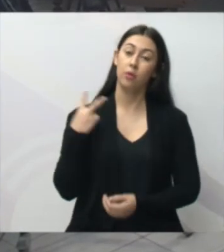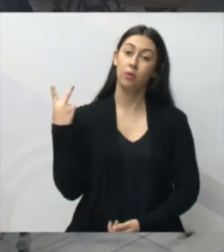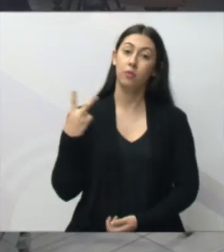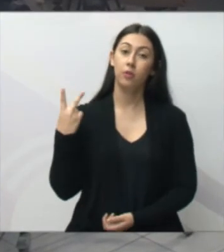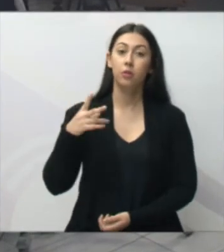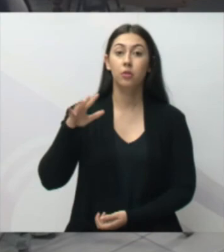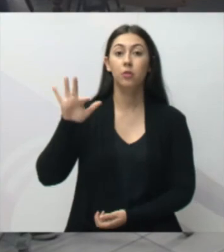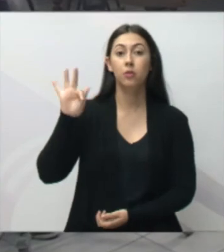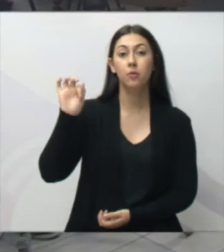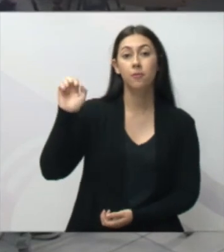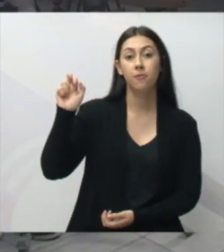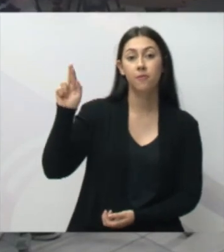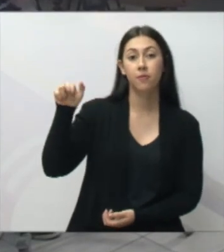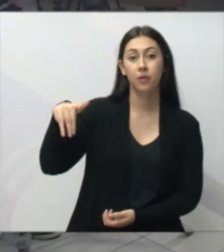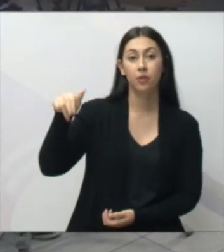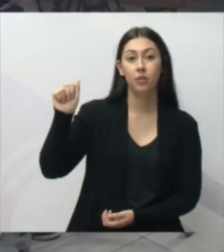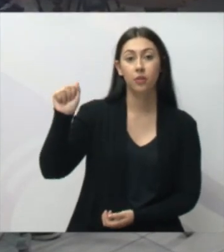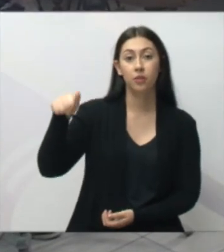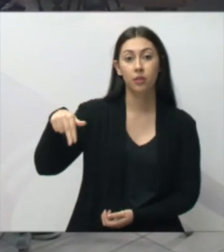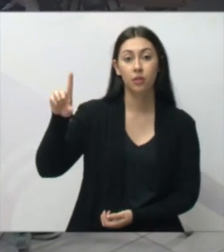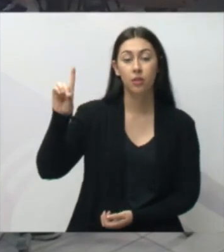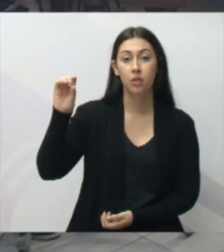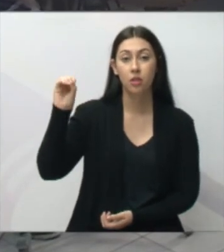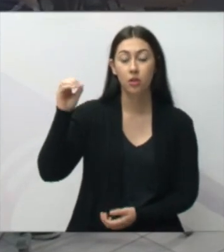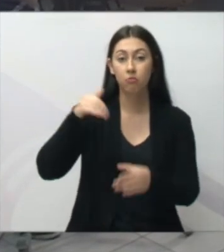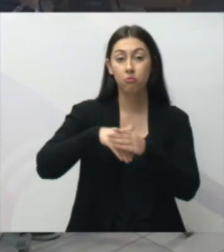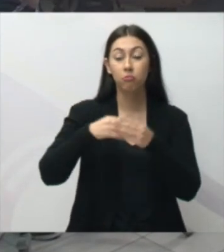vereador Fernando da Ótica Original?